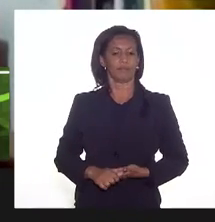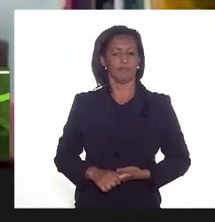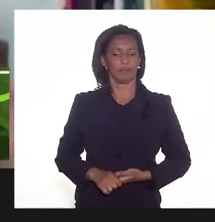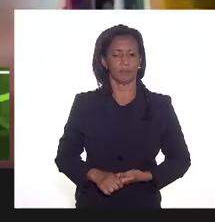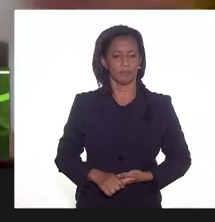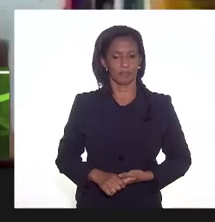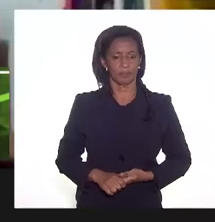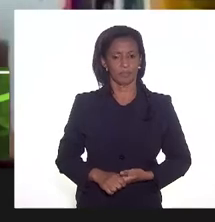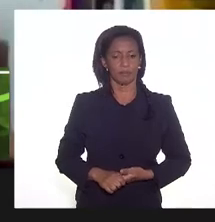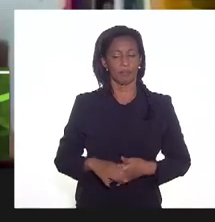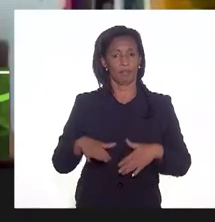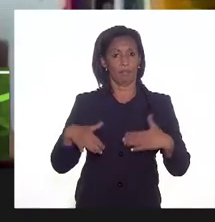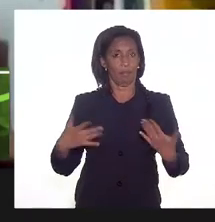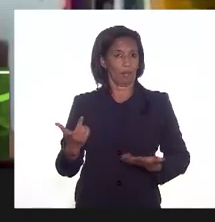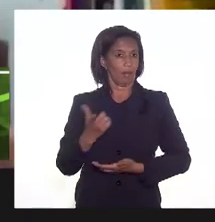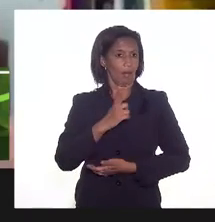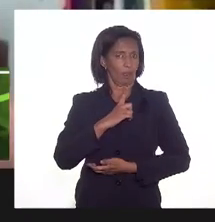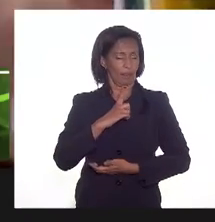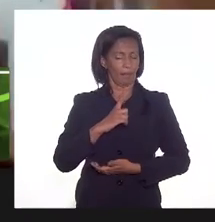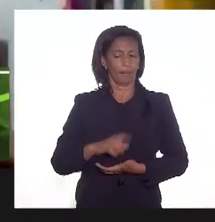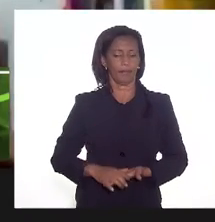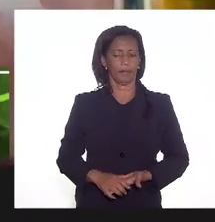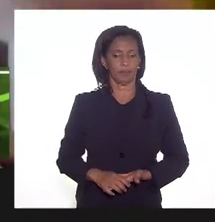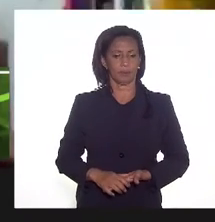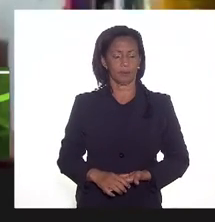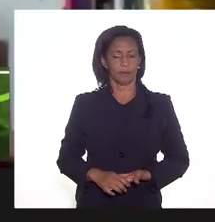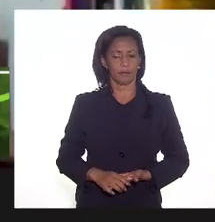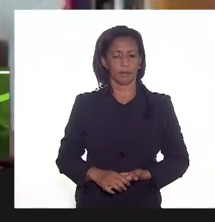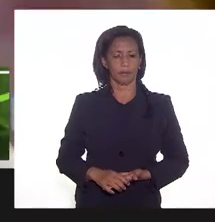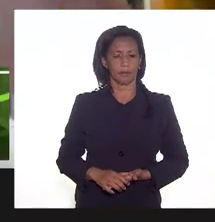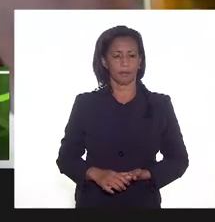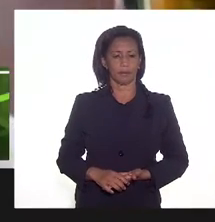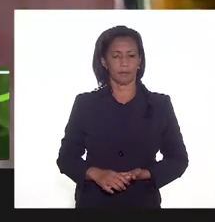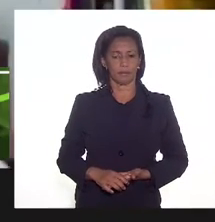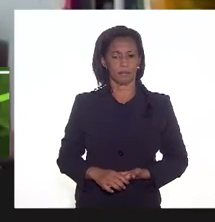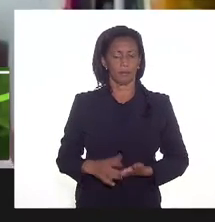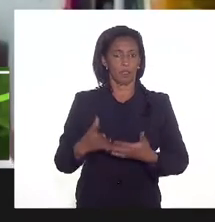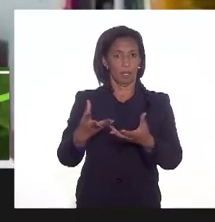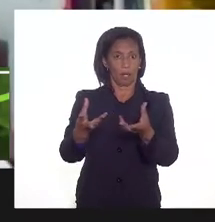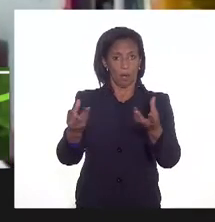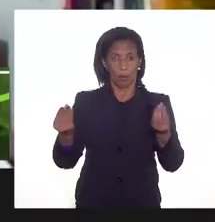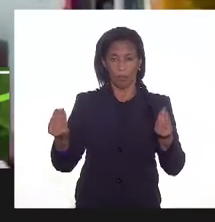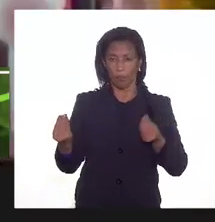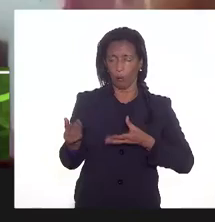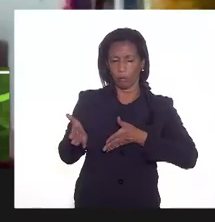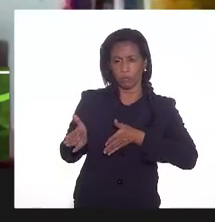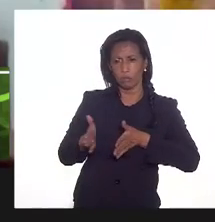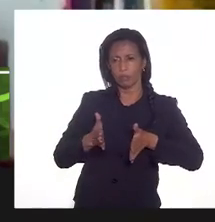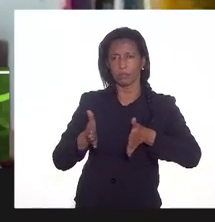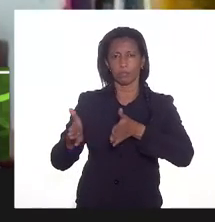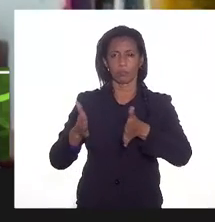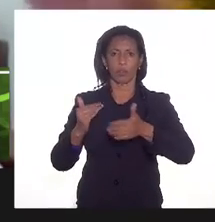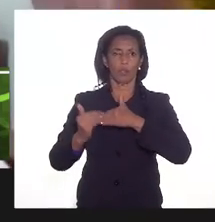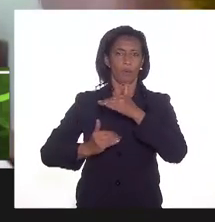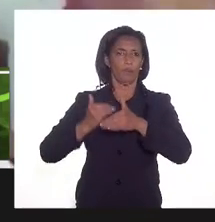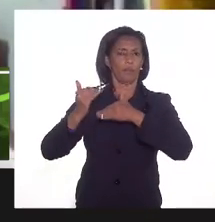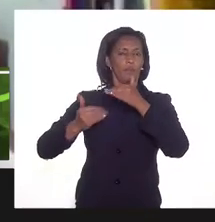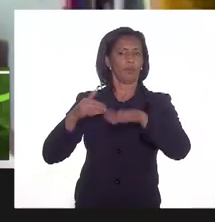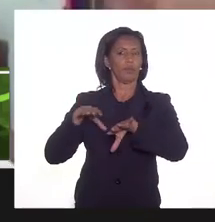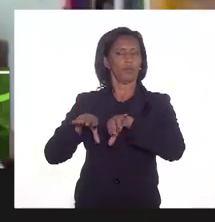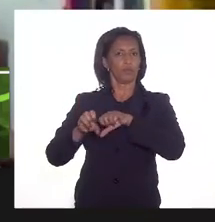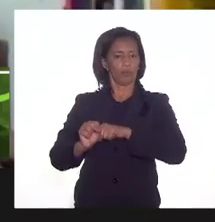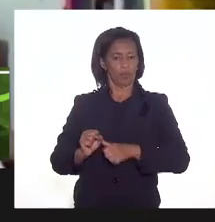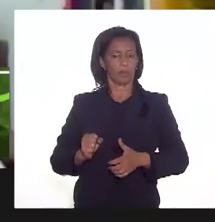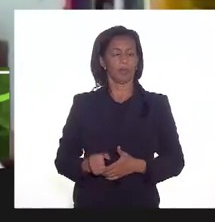nós temos ainda muito muito a trilhar no processo de formação de